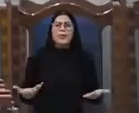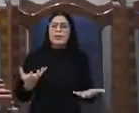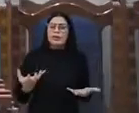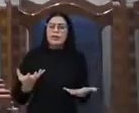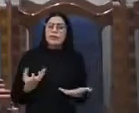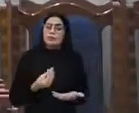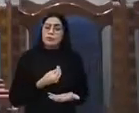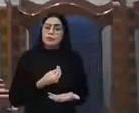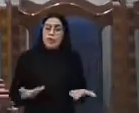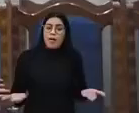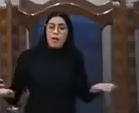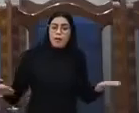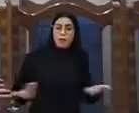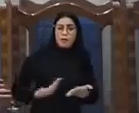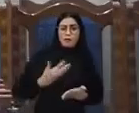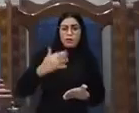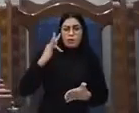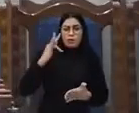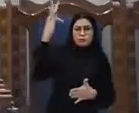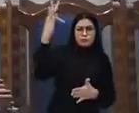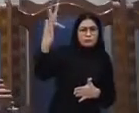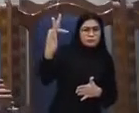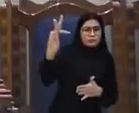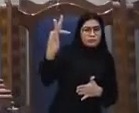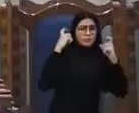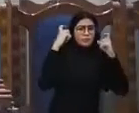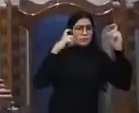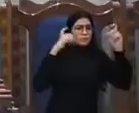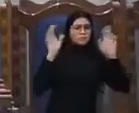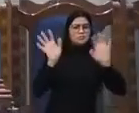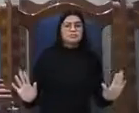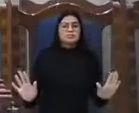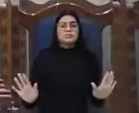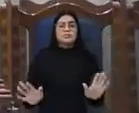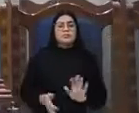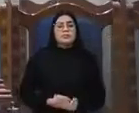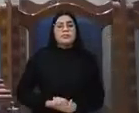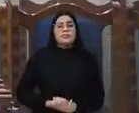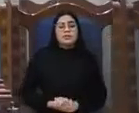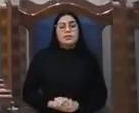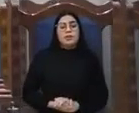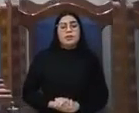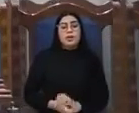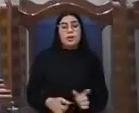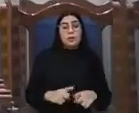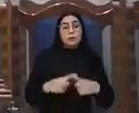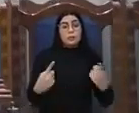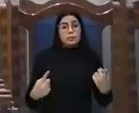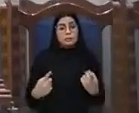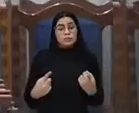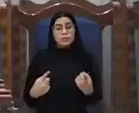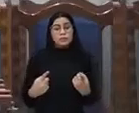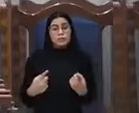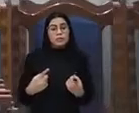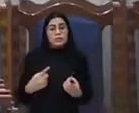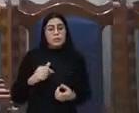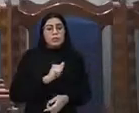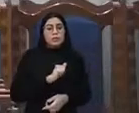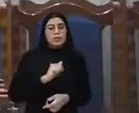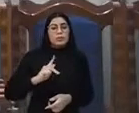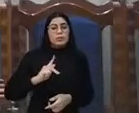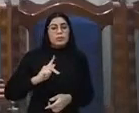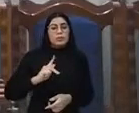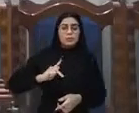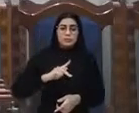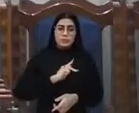e agora e sem se preocupar com o amanhã. Mas o apóstolo Paulo tem uma mensagem diferenciada para